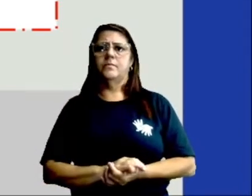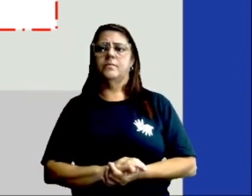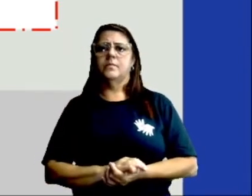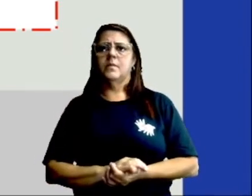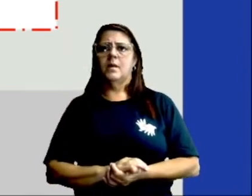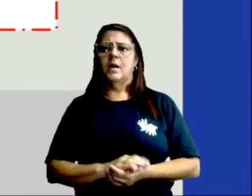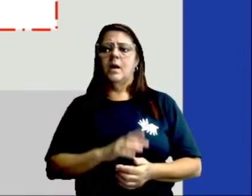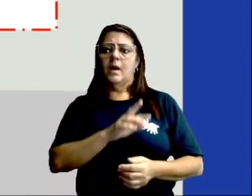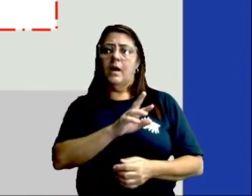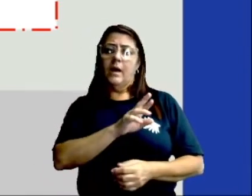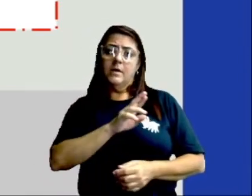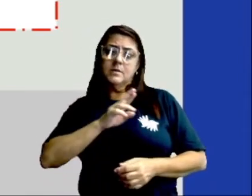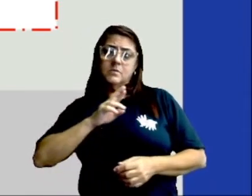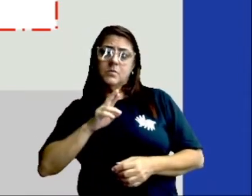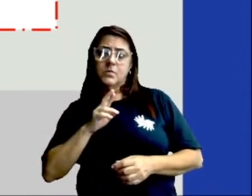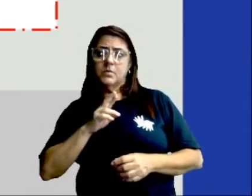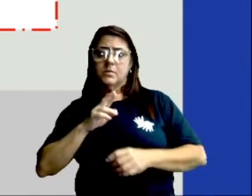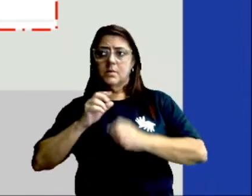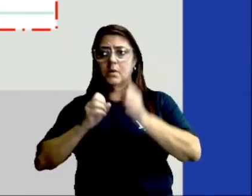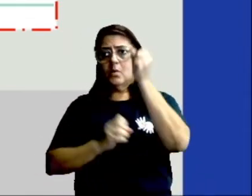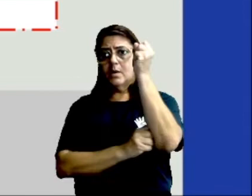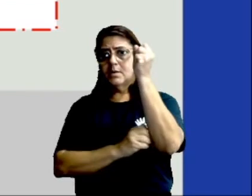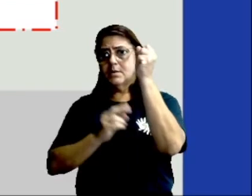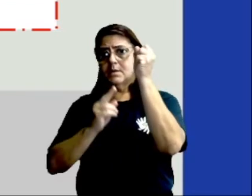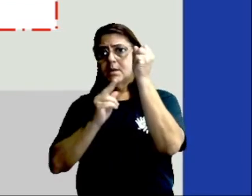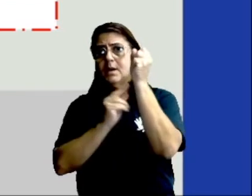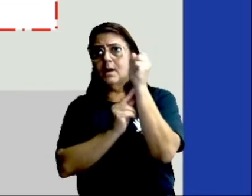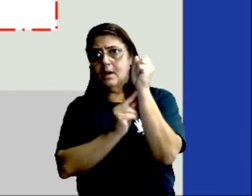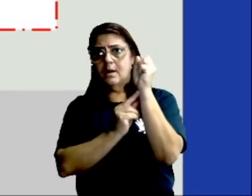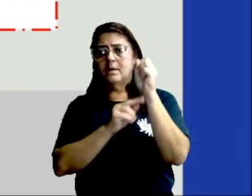Respondeu a cigarra, também.